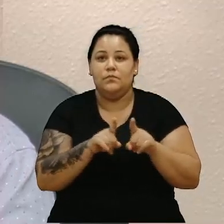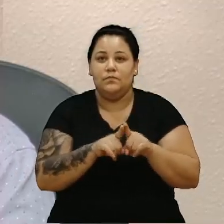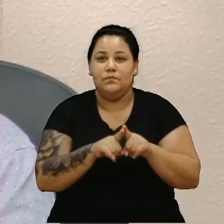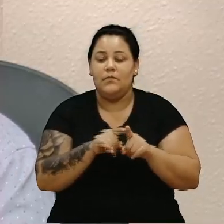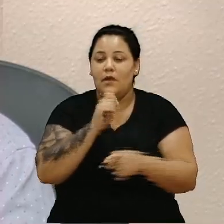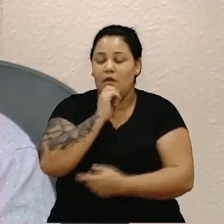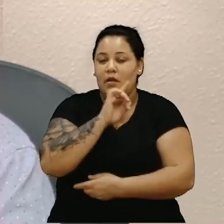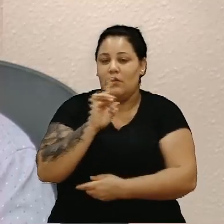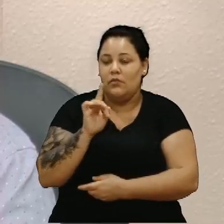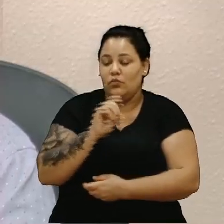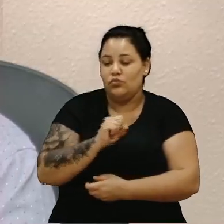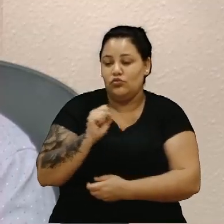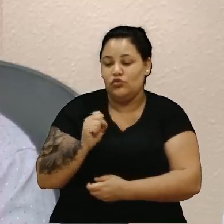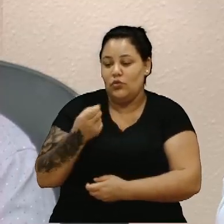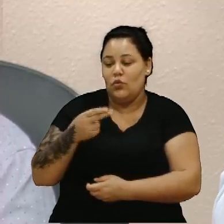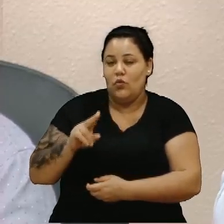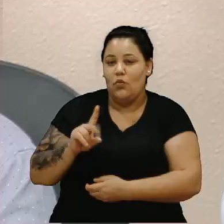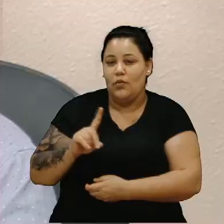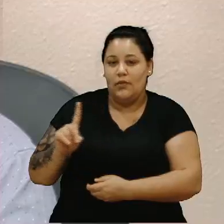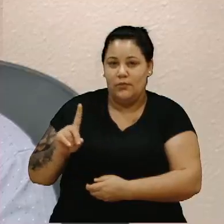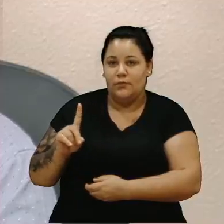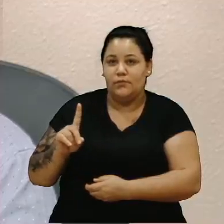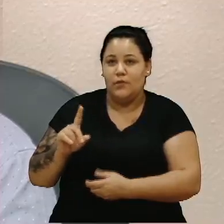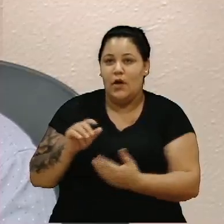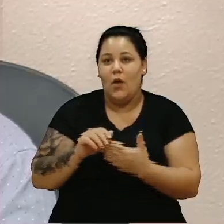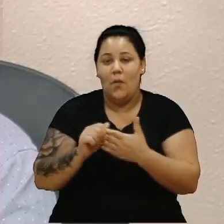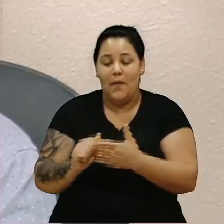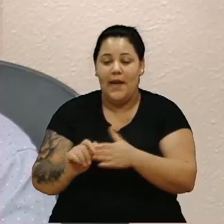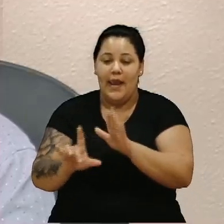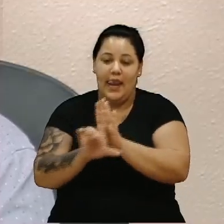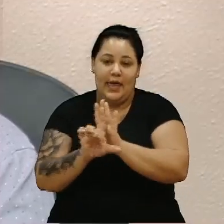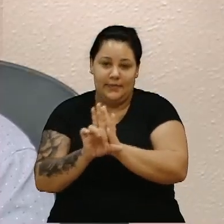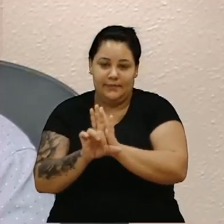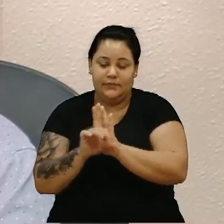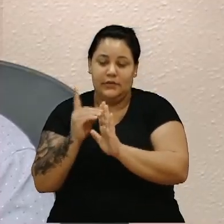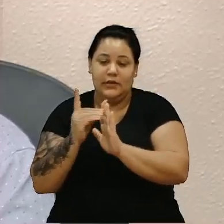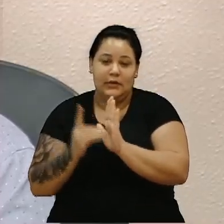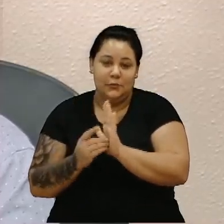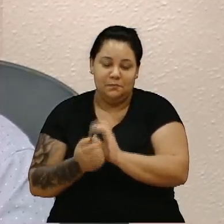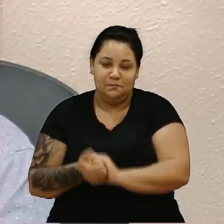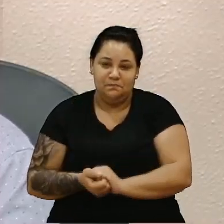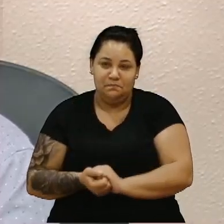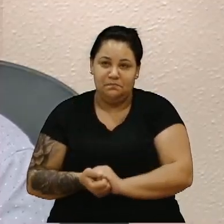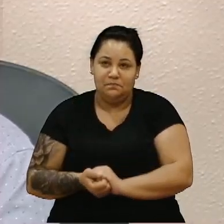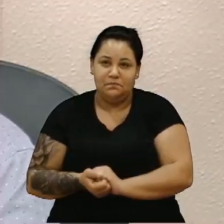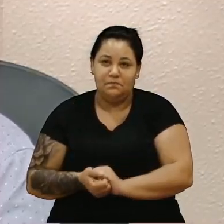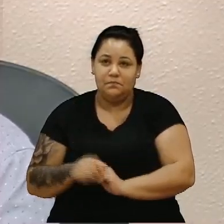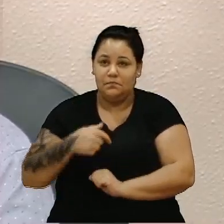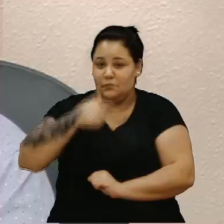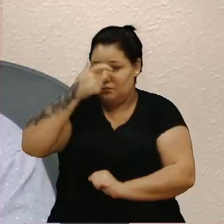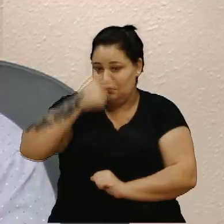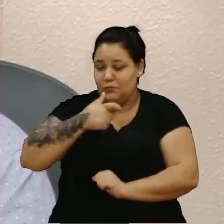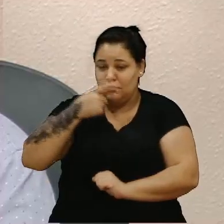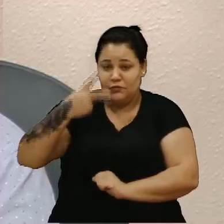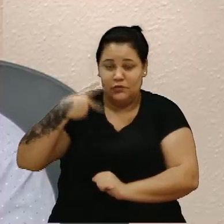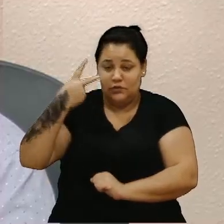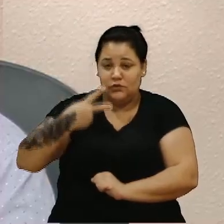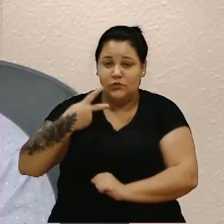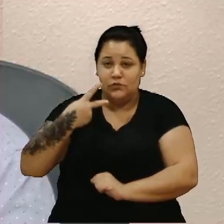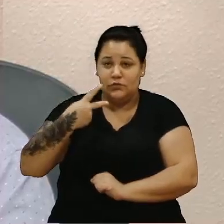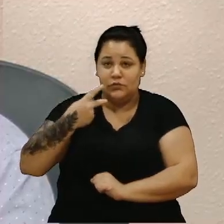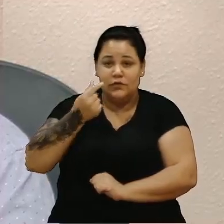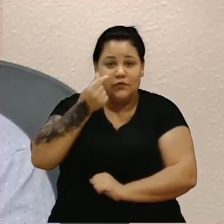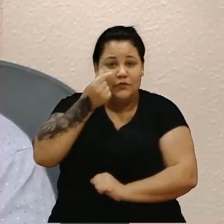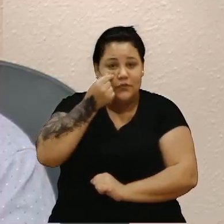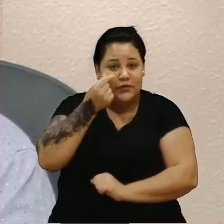não ser necessária a legislação ou um decreto. E eu acho que o vereador Frisso,